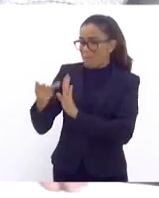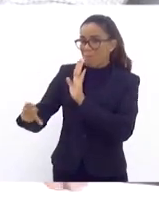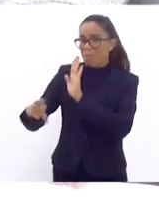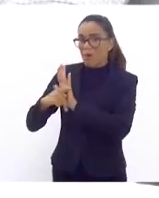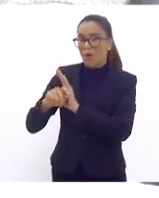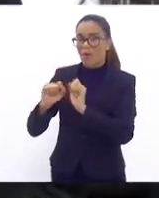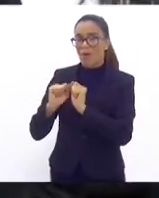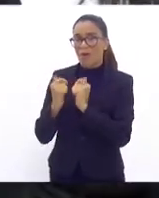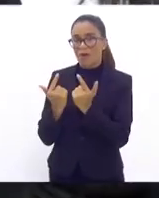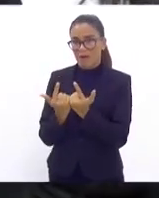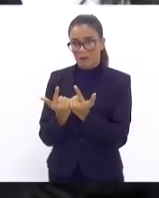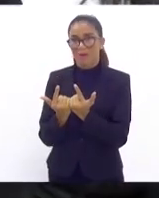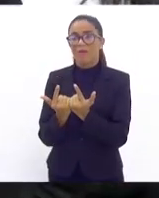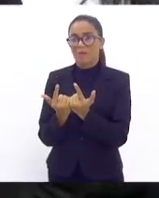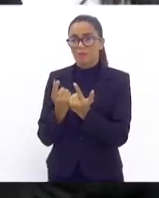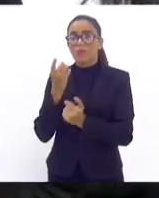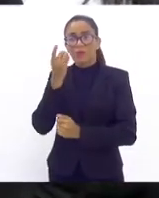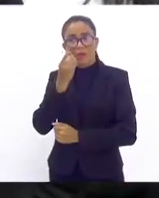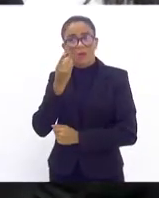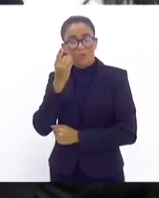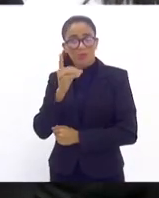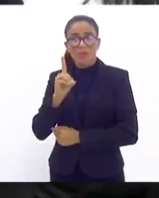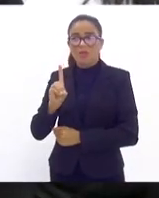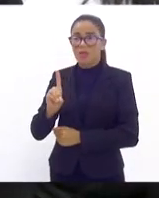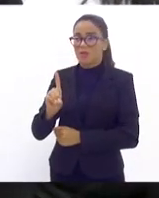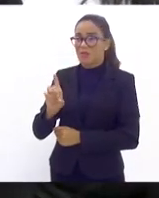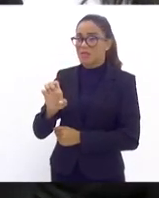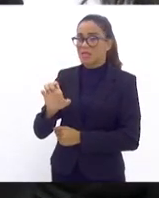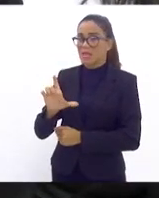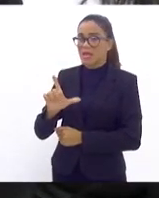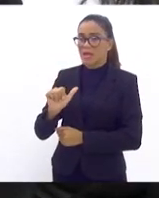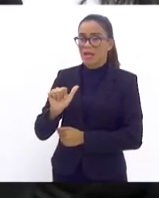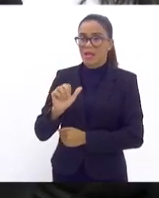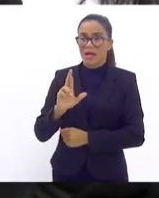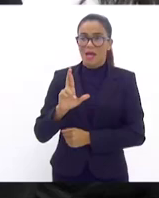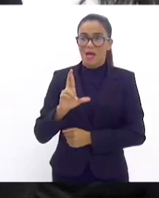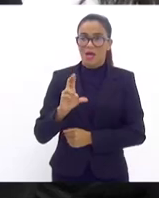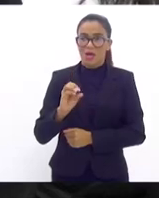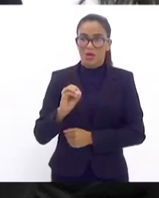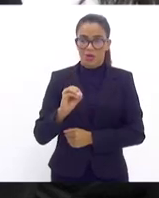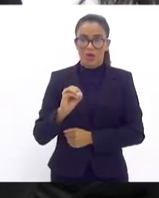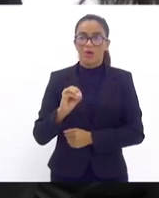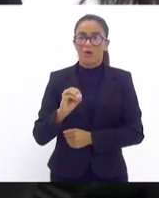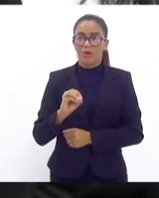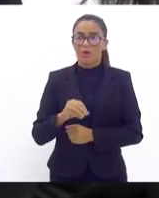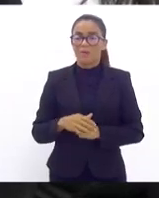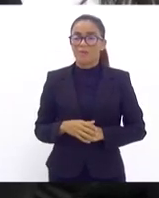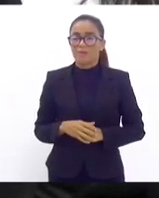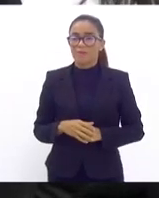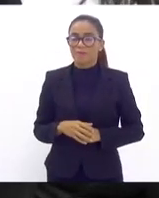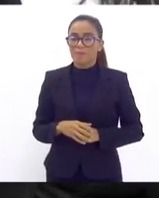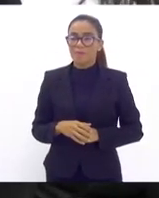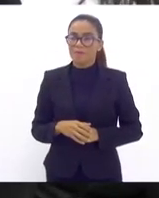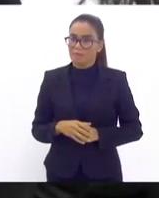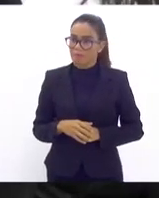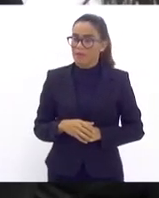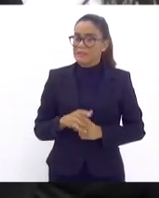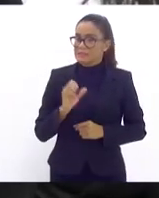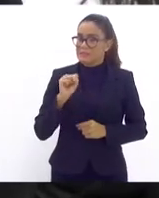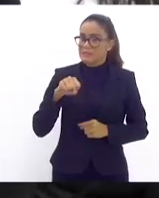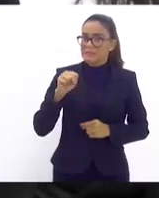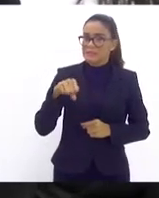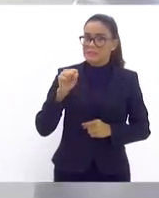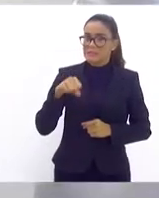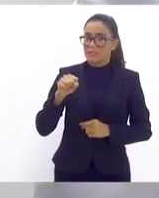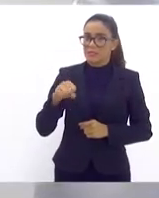deputado Delaroli. Registrar de a presença do deputado, Pedro Ricardo. Não, de relatoria do deputado Delaroli. De relatoria. Registrar a nova